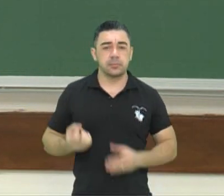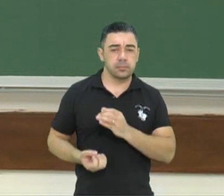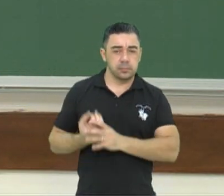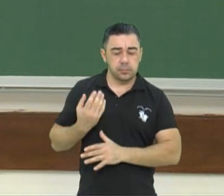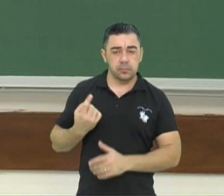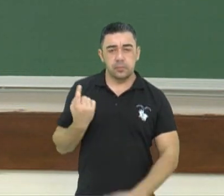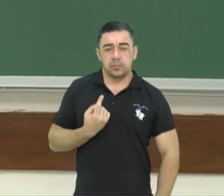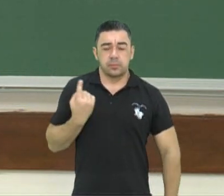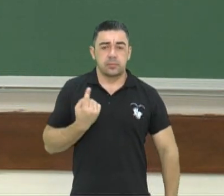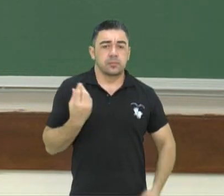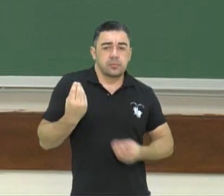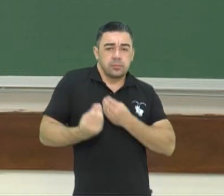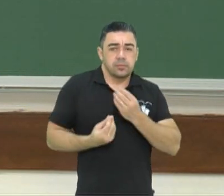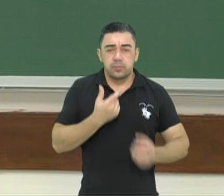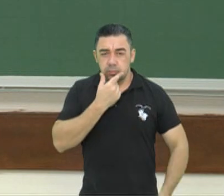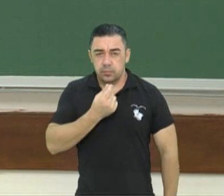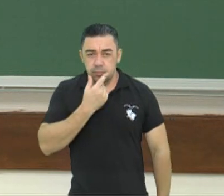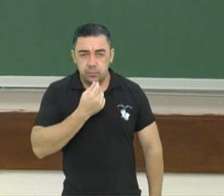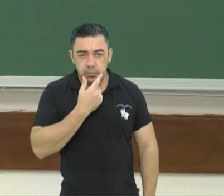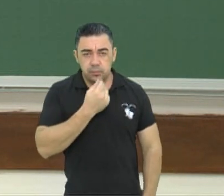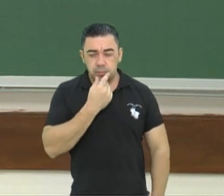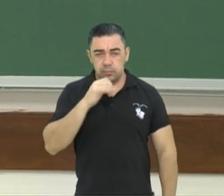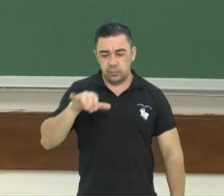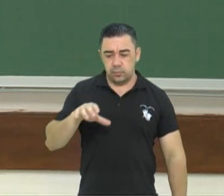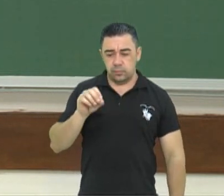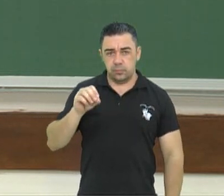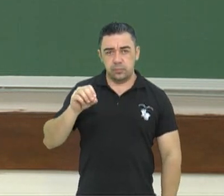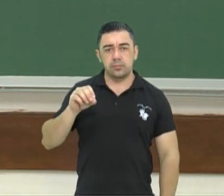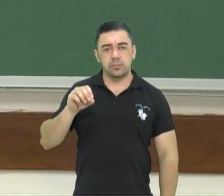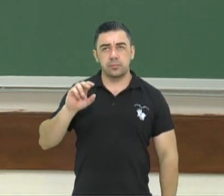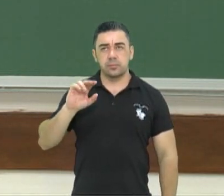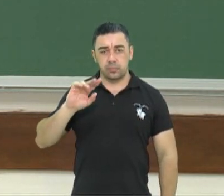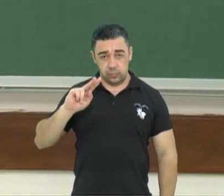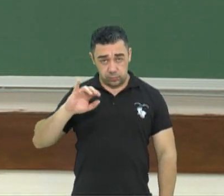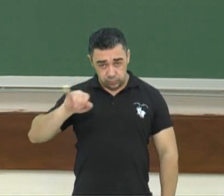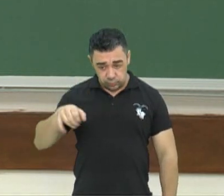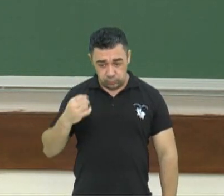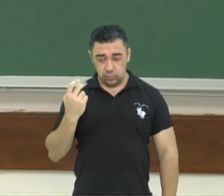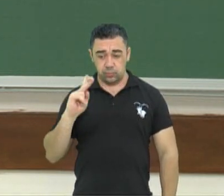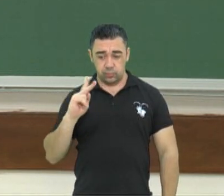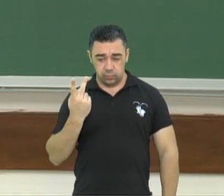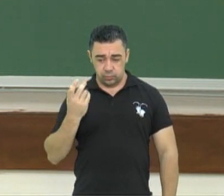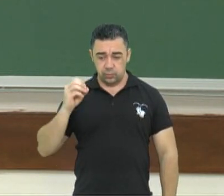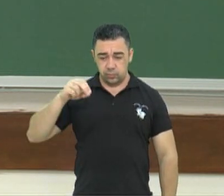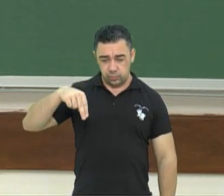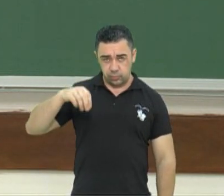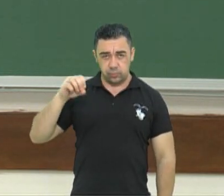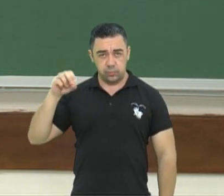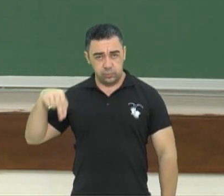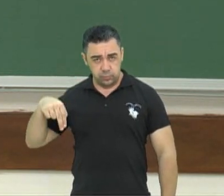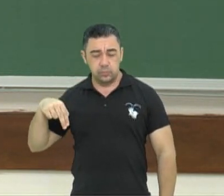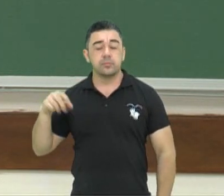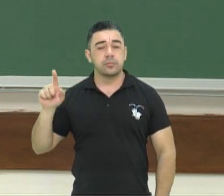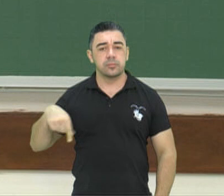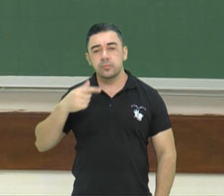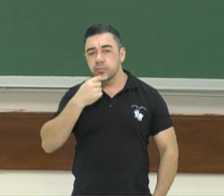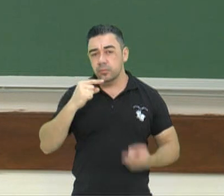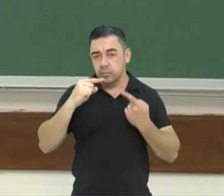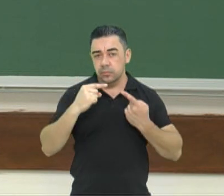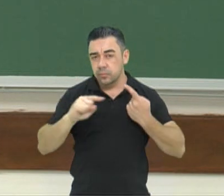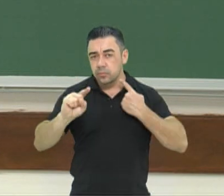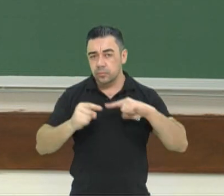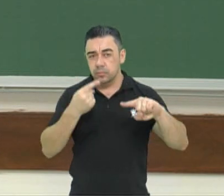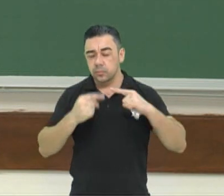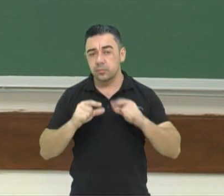grupo individual? Existe um homem chamado John Cage, músico. John Cage, ele era um músico e um homem que ele estava exatamente